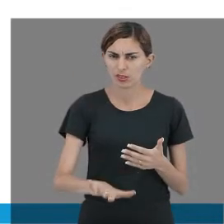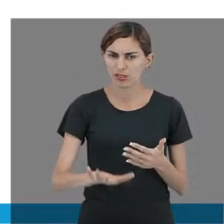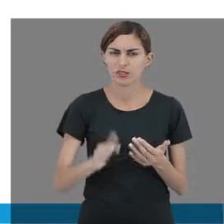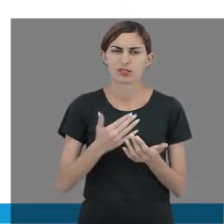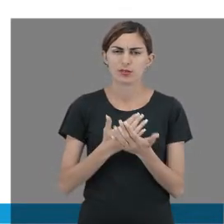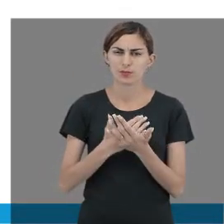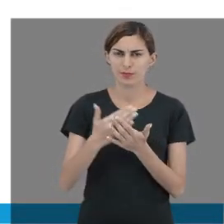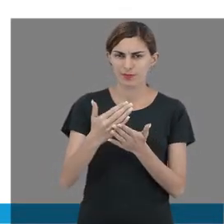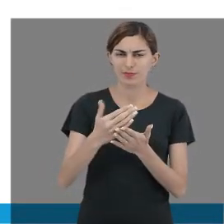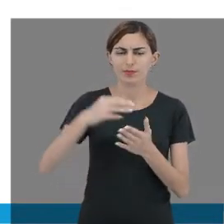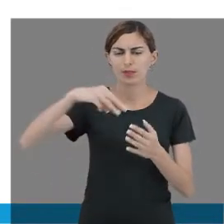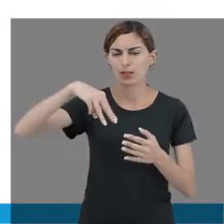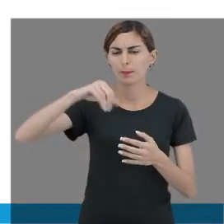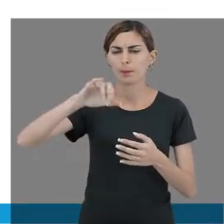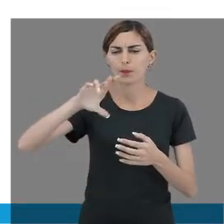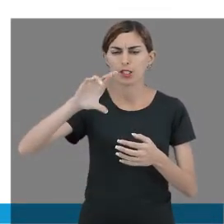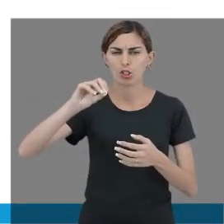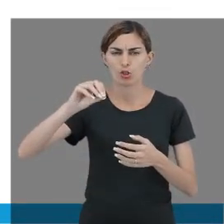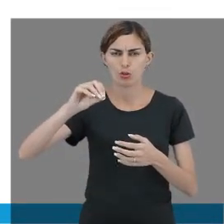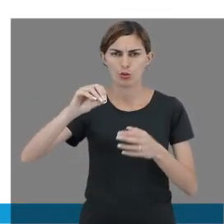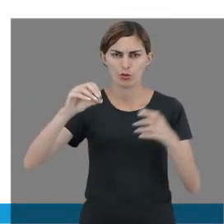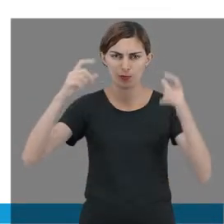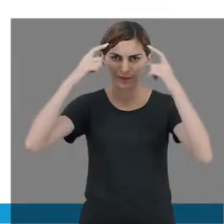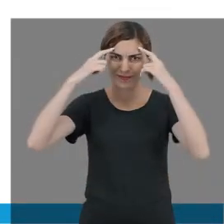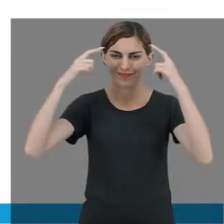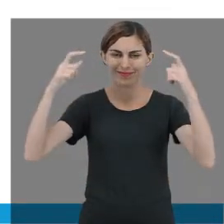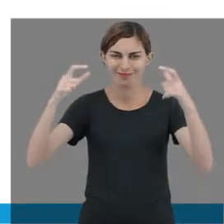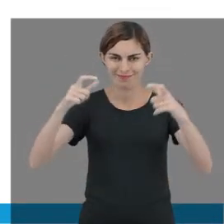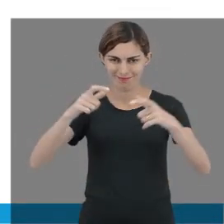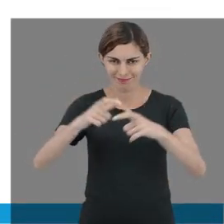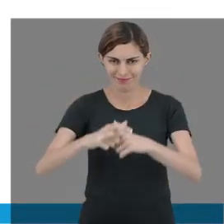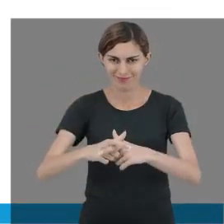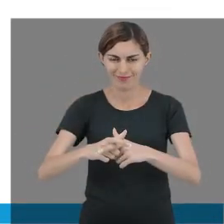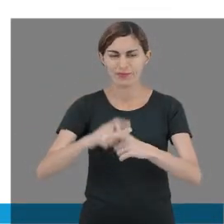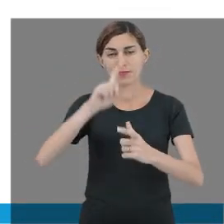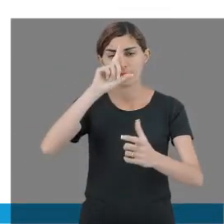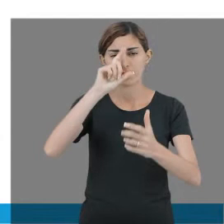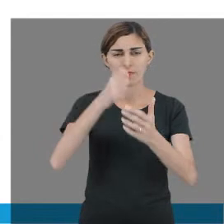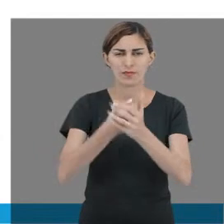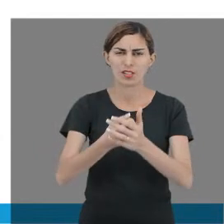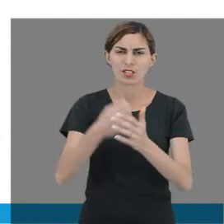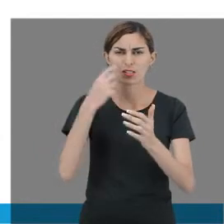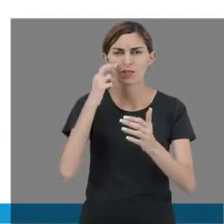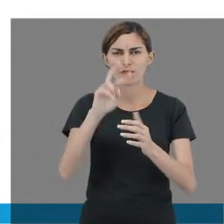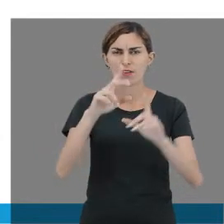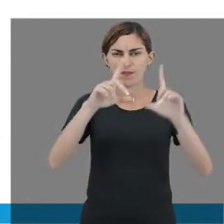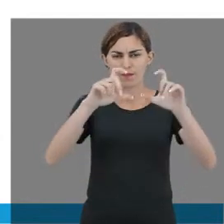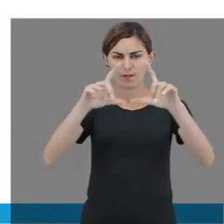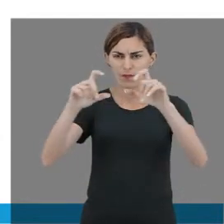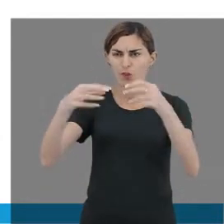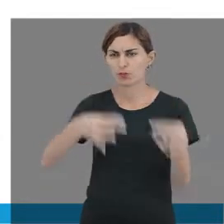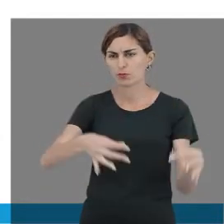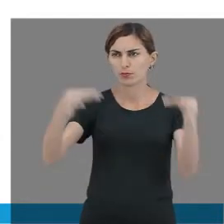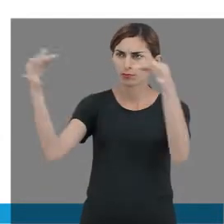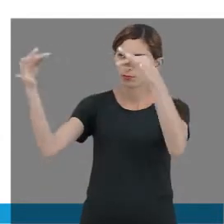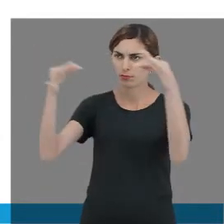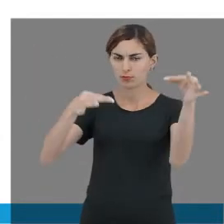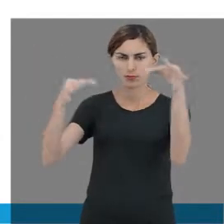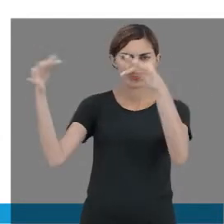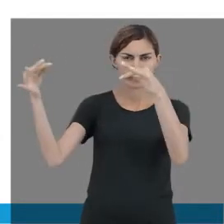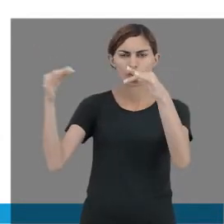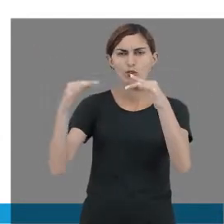sugeriam hidrocefalia, mas totalmente assintomáticos bem, e a gente decidiu só fazer o controle de imagem e mantiveram. Ou seja, não teve aquele